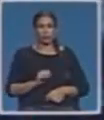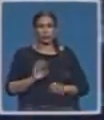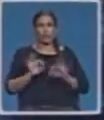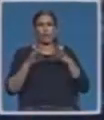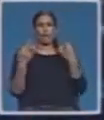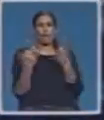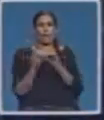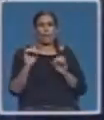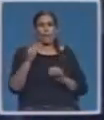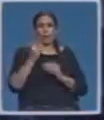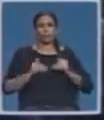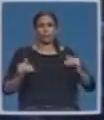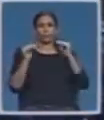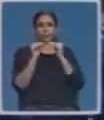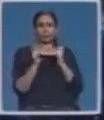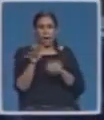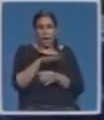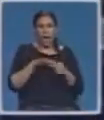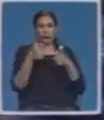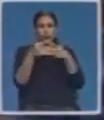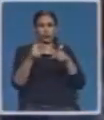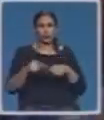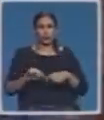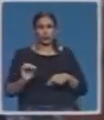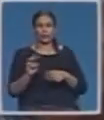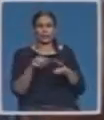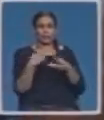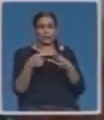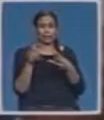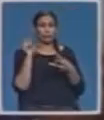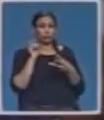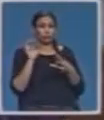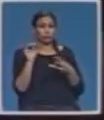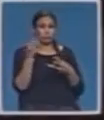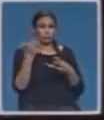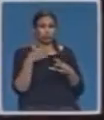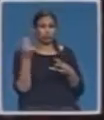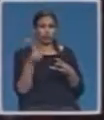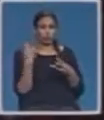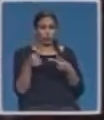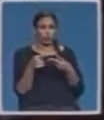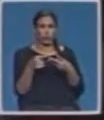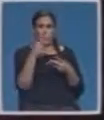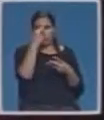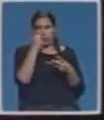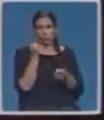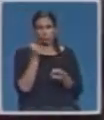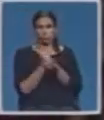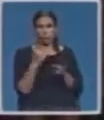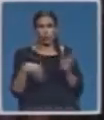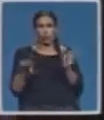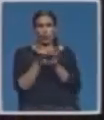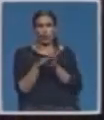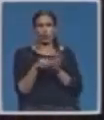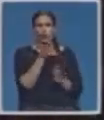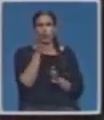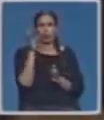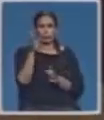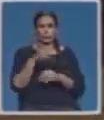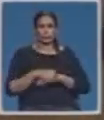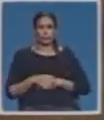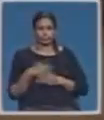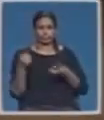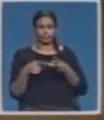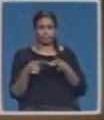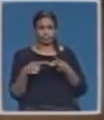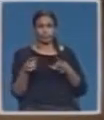dos Cidadãos resultou em três áreas prioritárias: a juventude, o património e o Porto da Horta. Sobre esta última, o